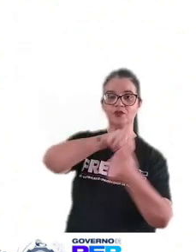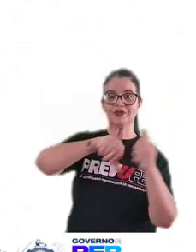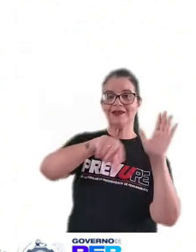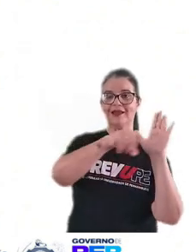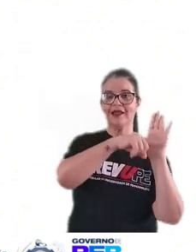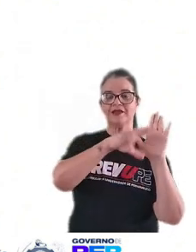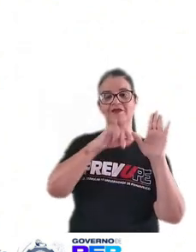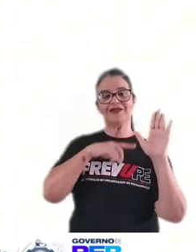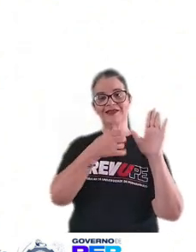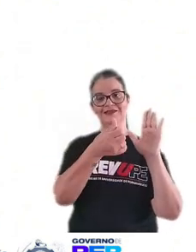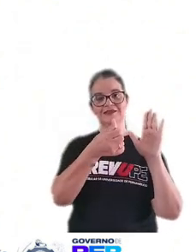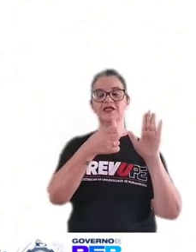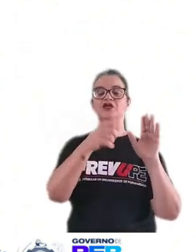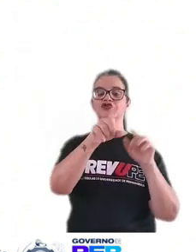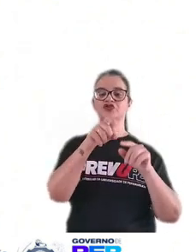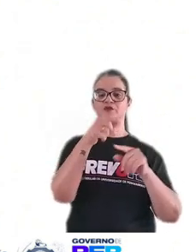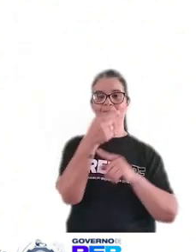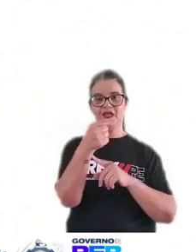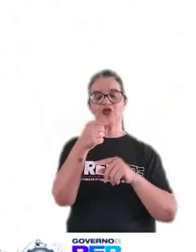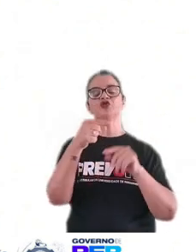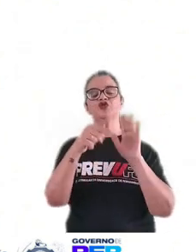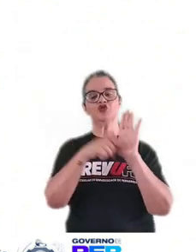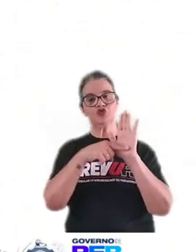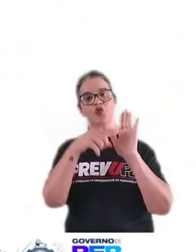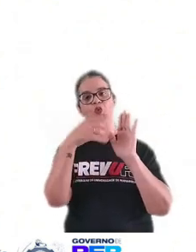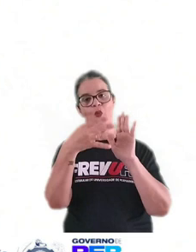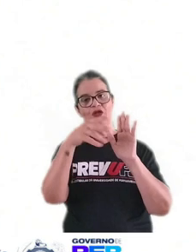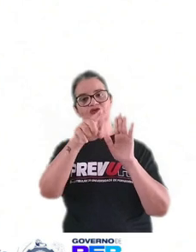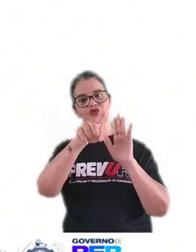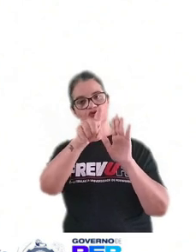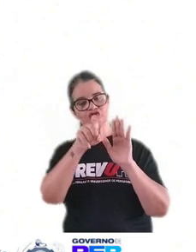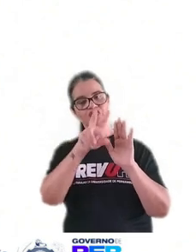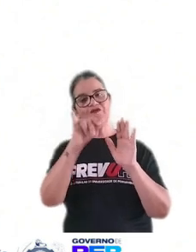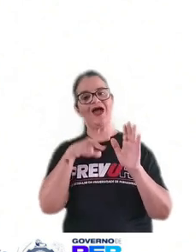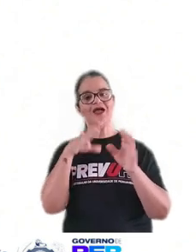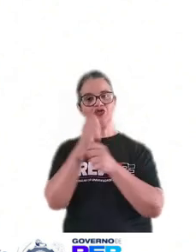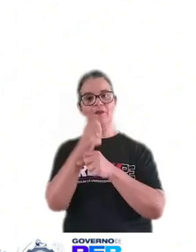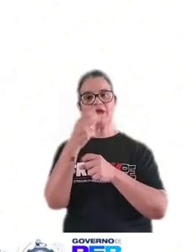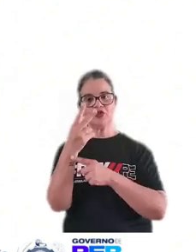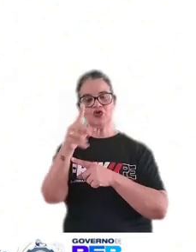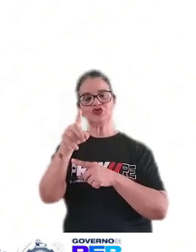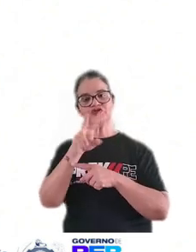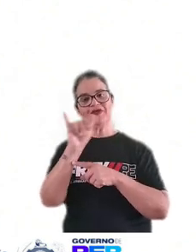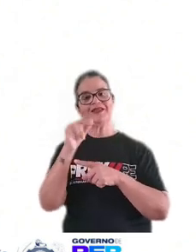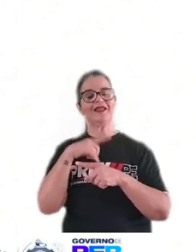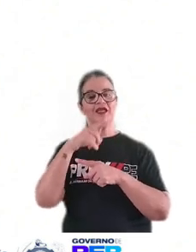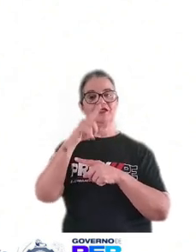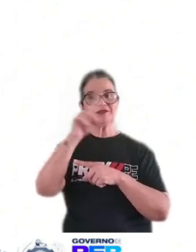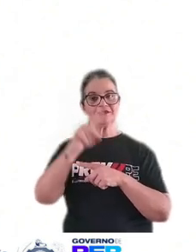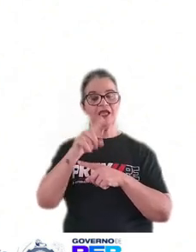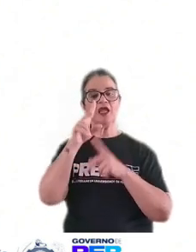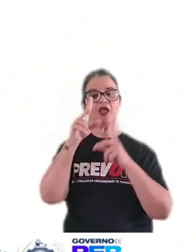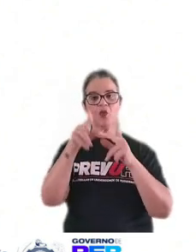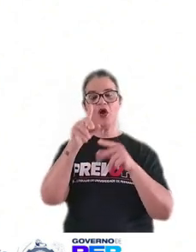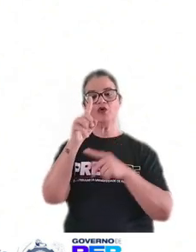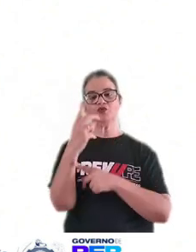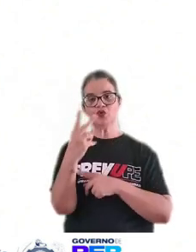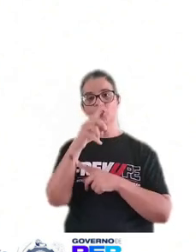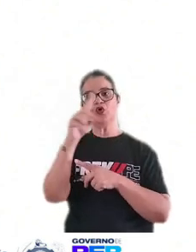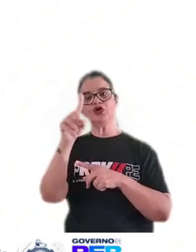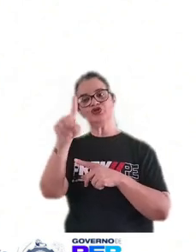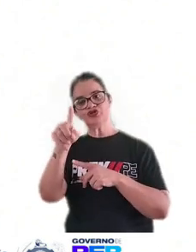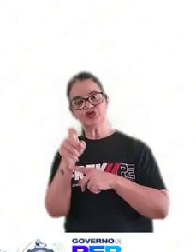negativo você vai ter 6X menos 4X vai sobrar 2X e você vai ter portanto Z igual a